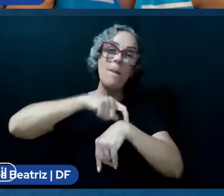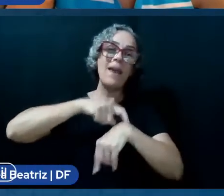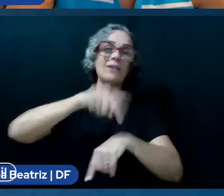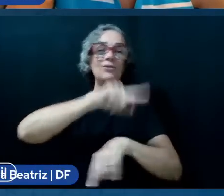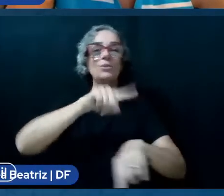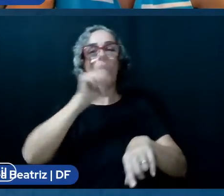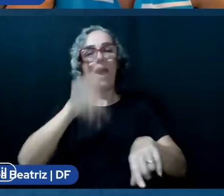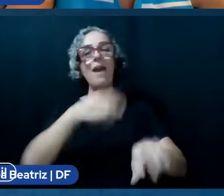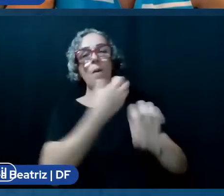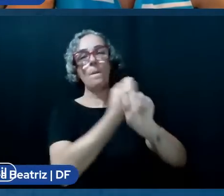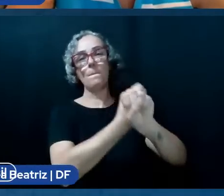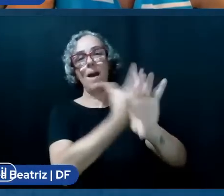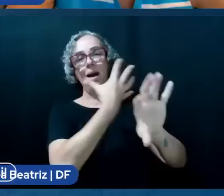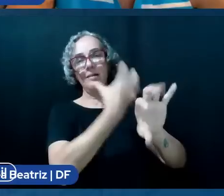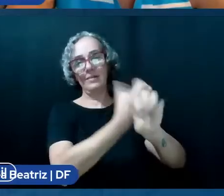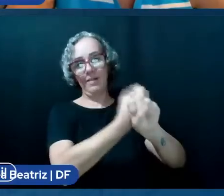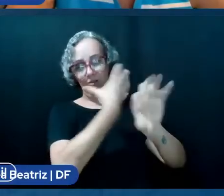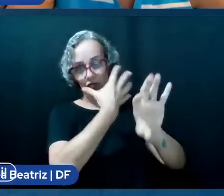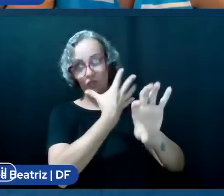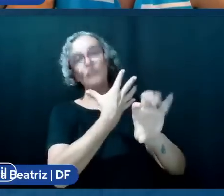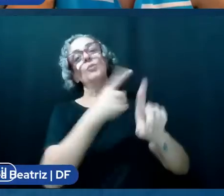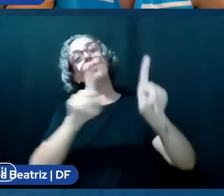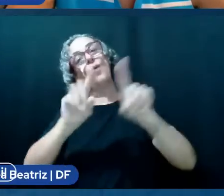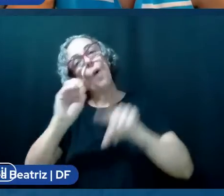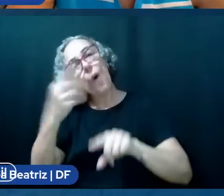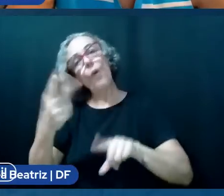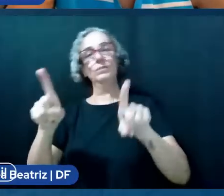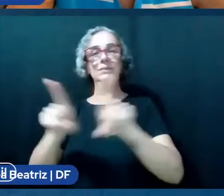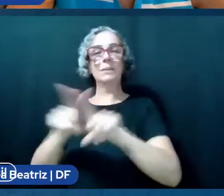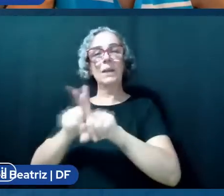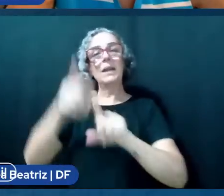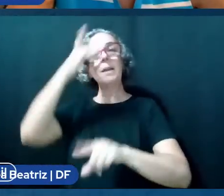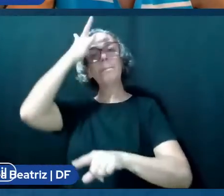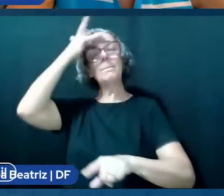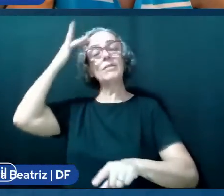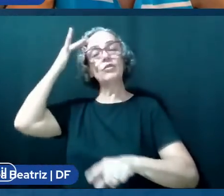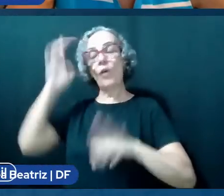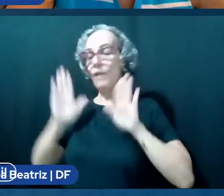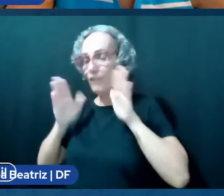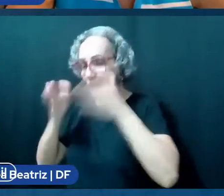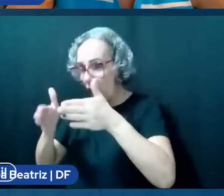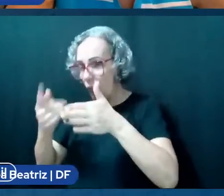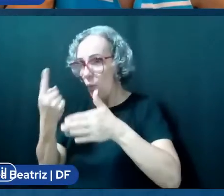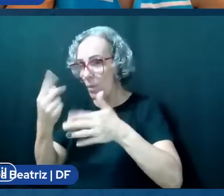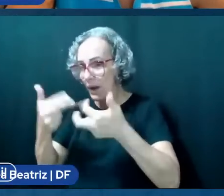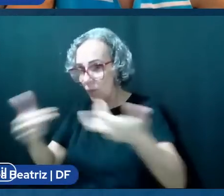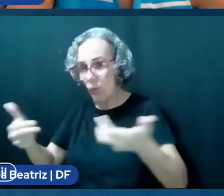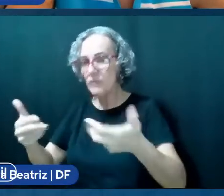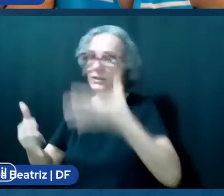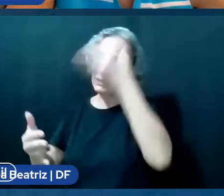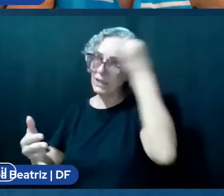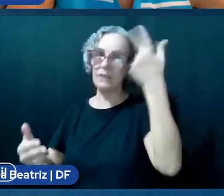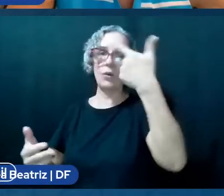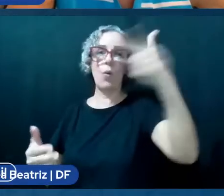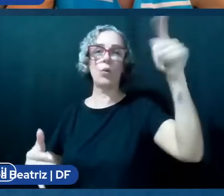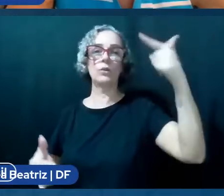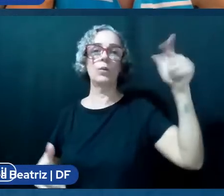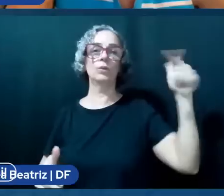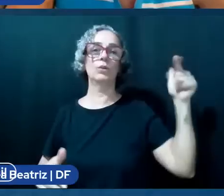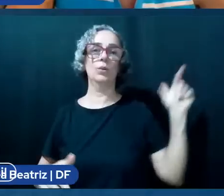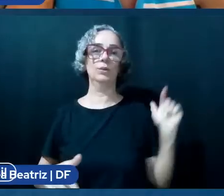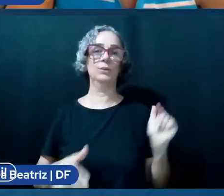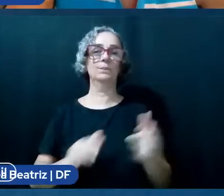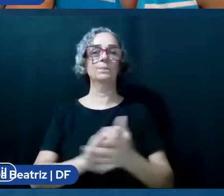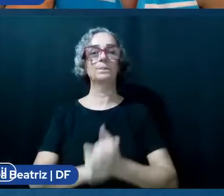determinada coisa, então perde a atenção das demais coisas que são menos importantes naquele momento. Muito bem,